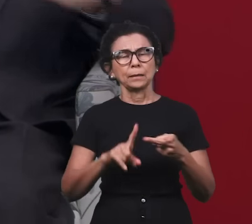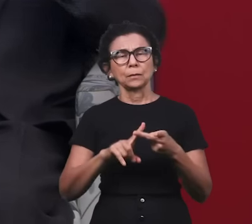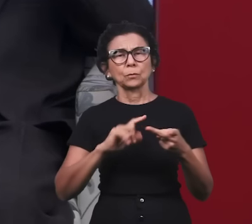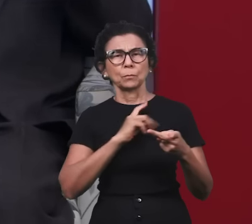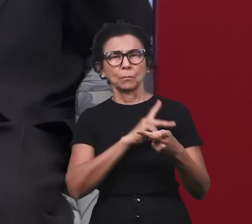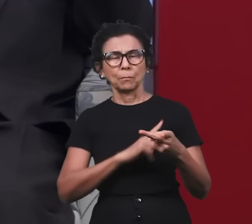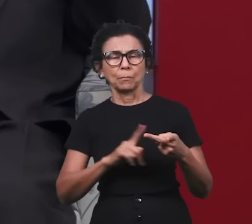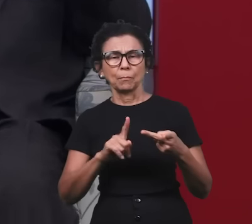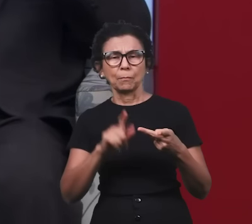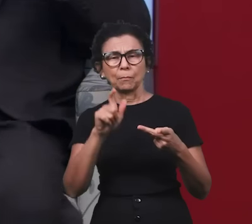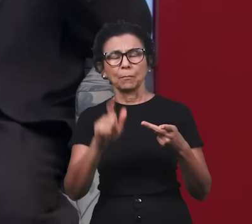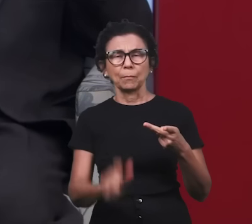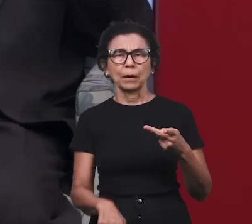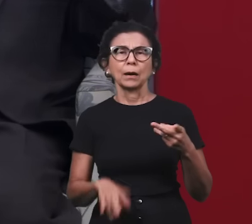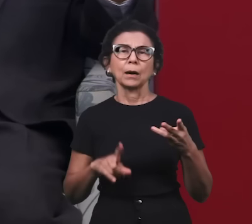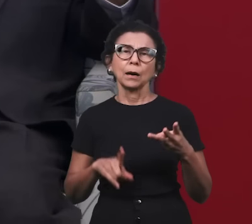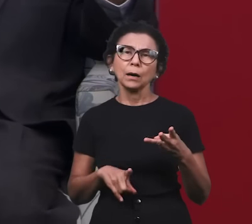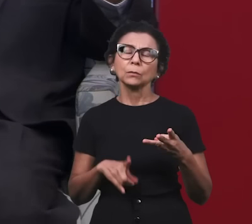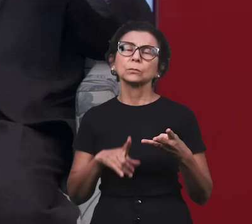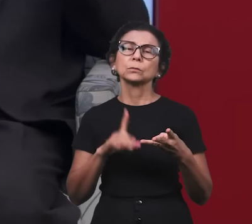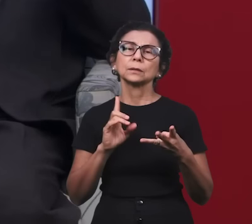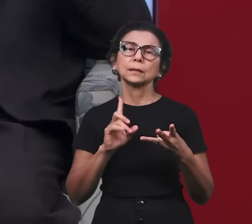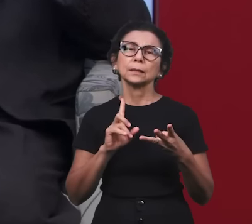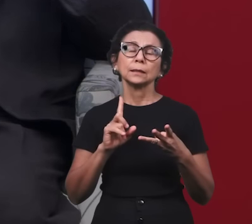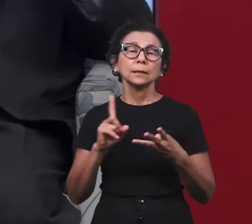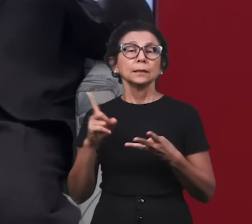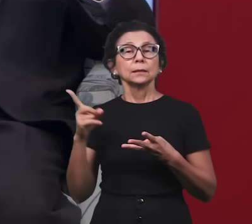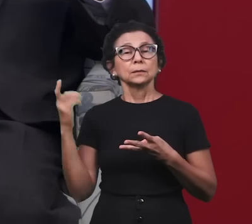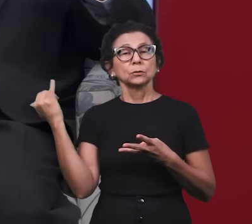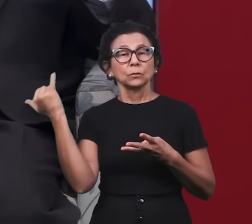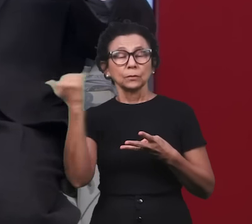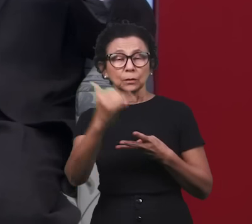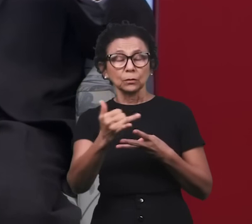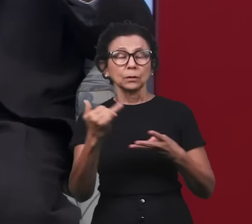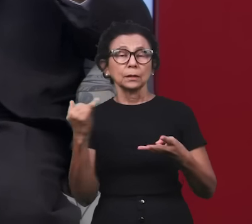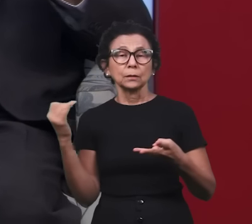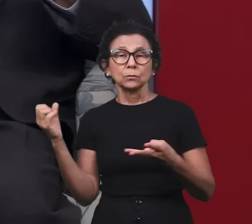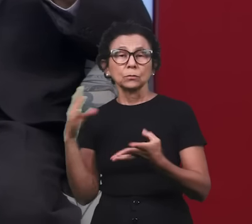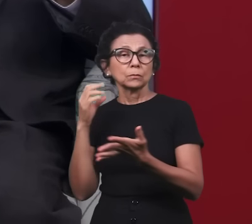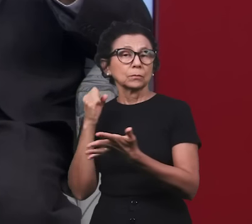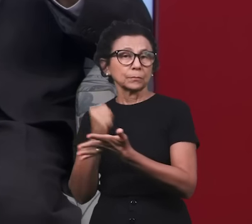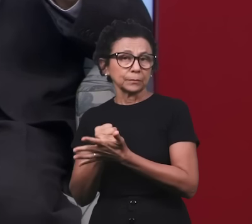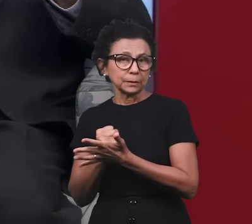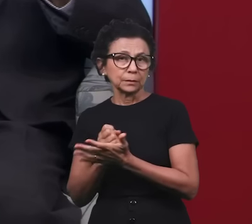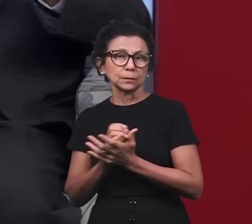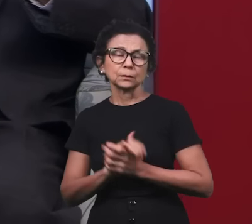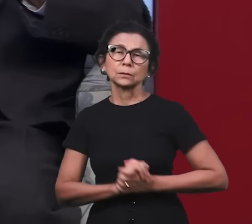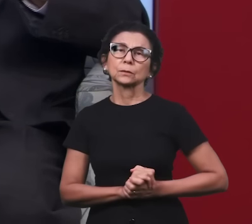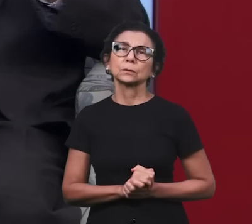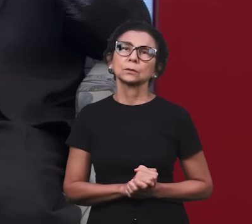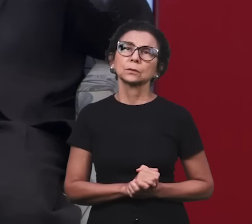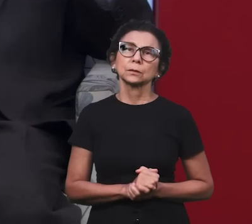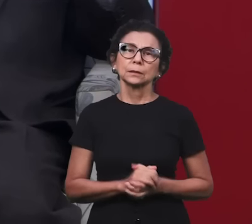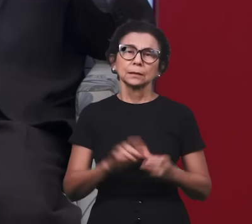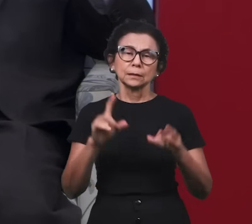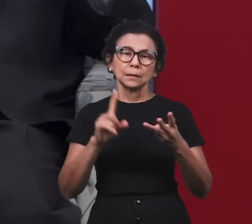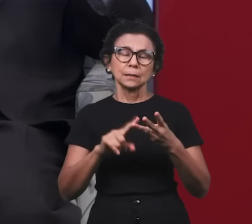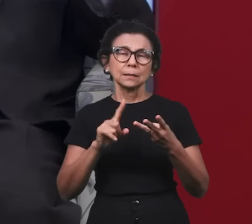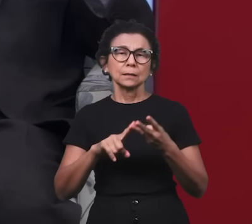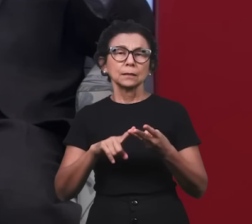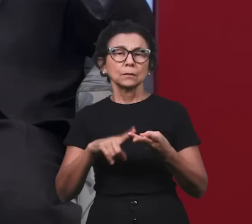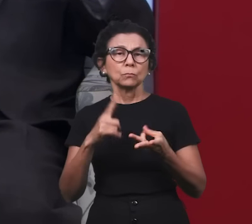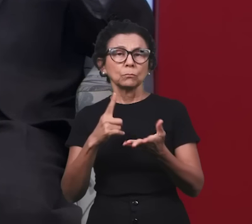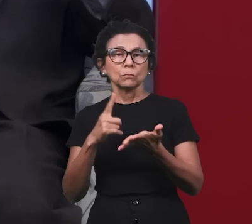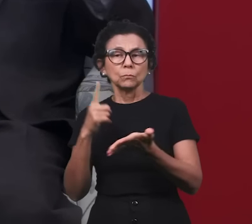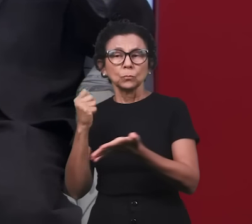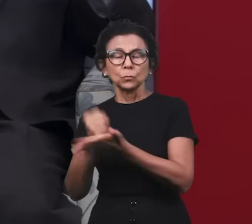doutrinar a igreja a respeito da nova aliança. E nessa nova aliança, eles não teriam mais lei,